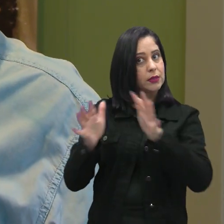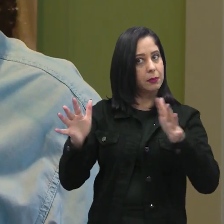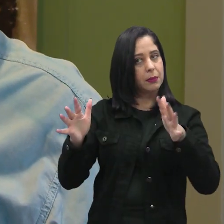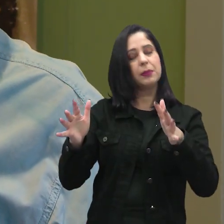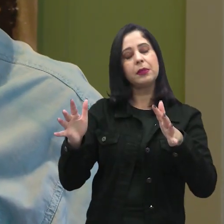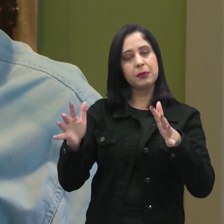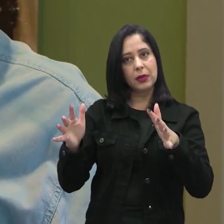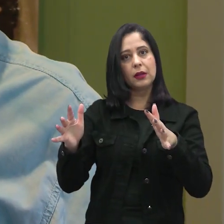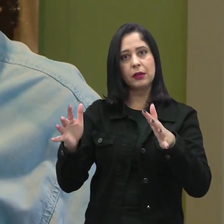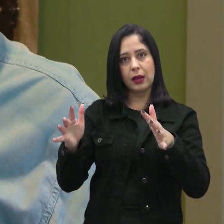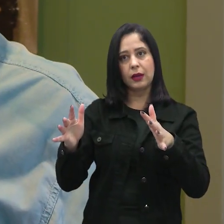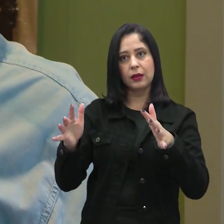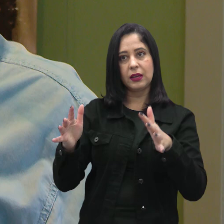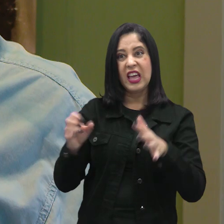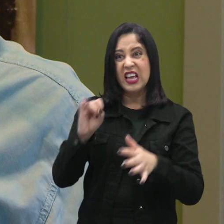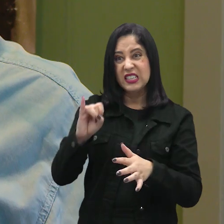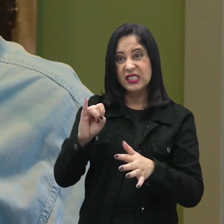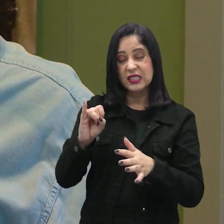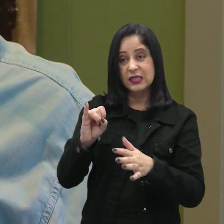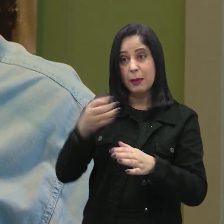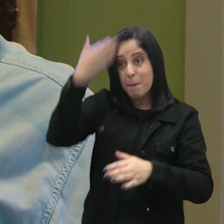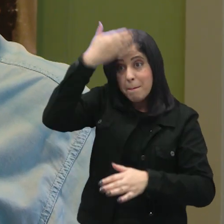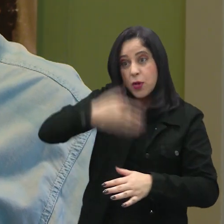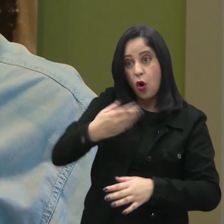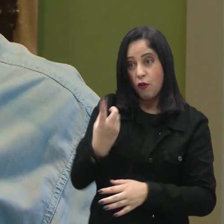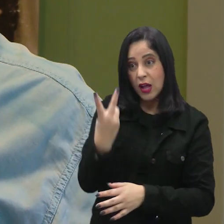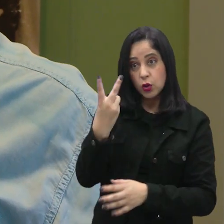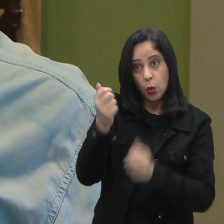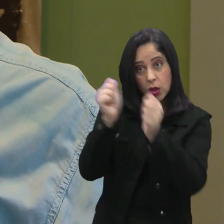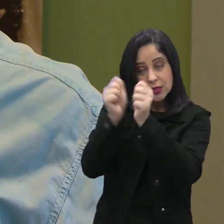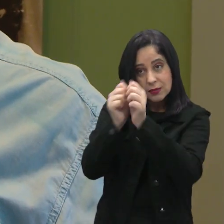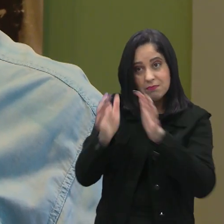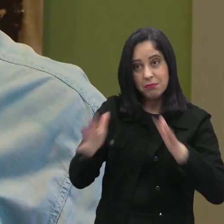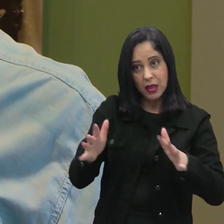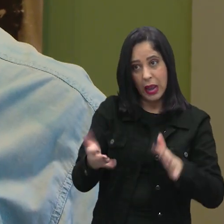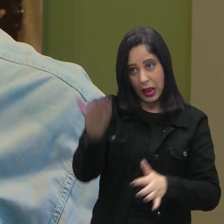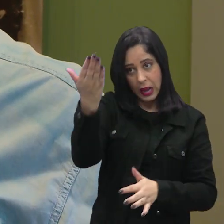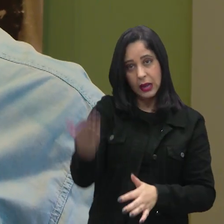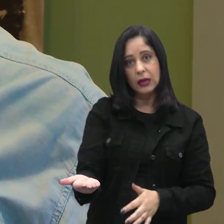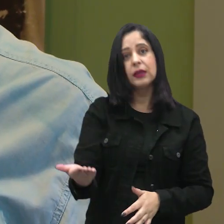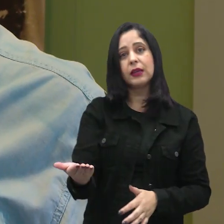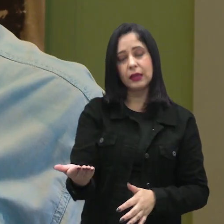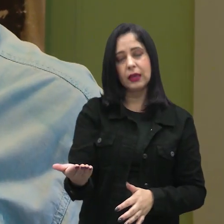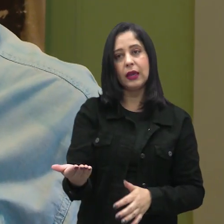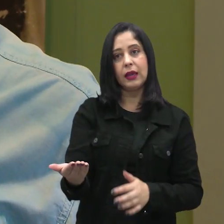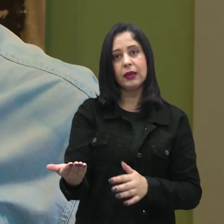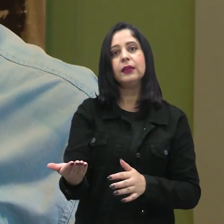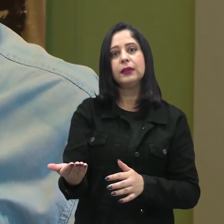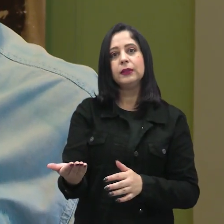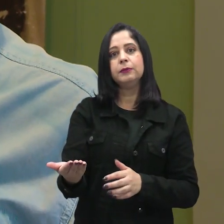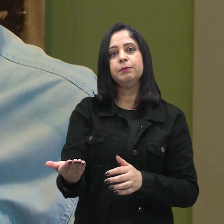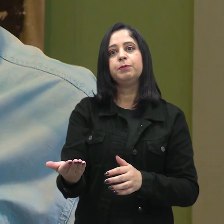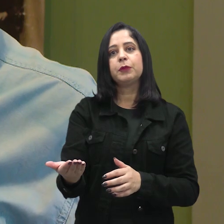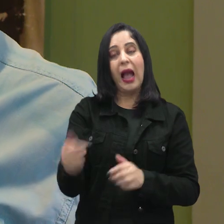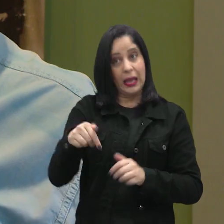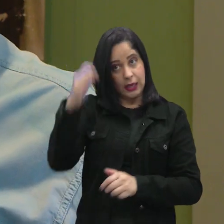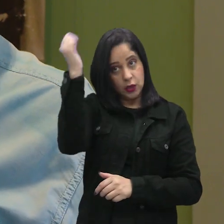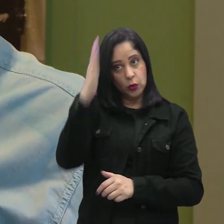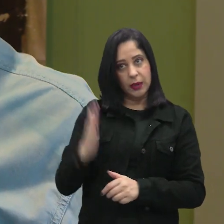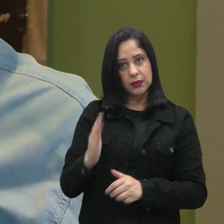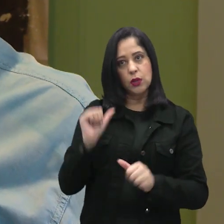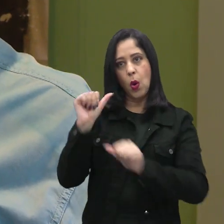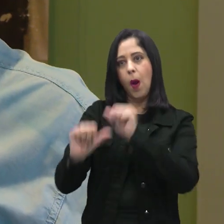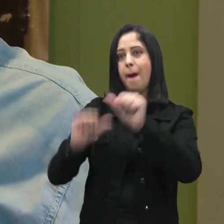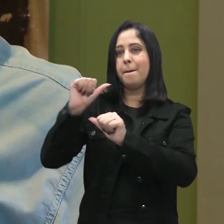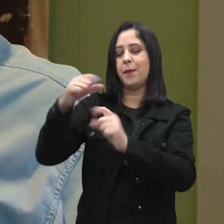processo chamado de beatificação, para declarar o seu culto autorizado e permitido não só na nossa região, mas de modo ao nosso Brasil,